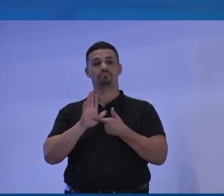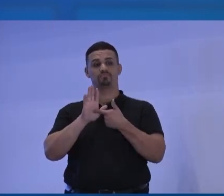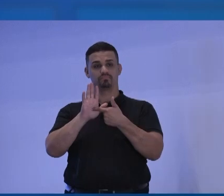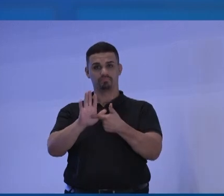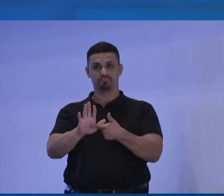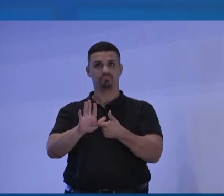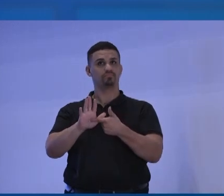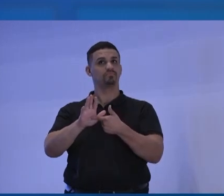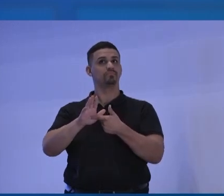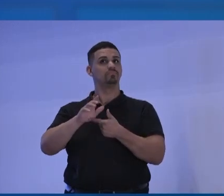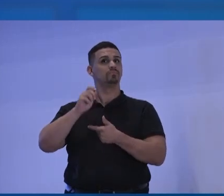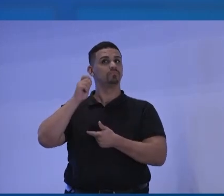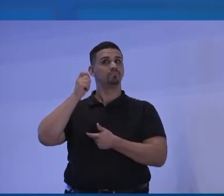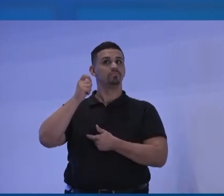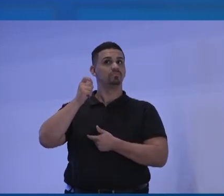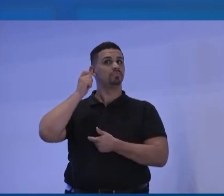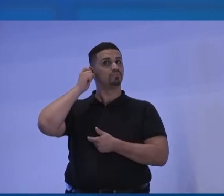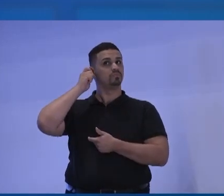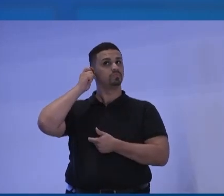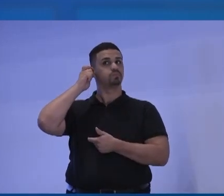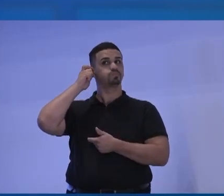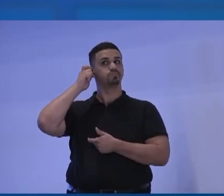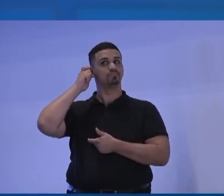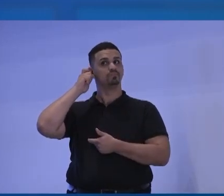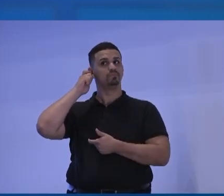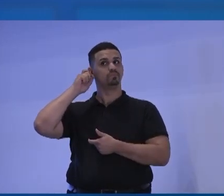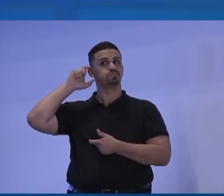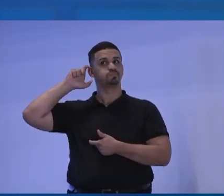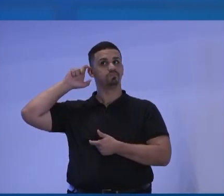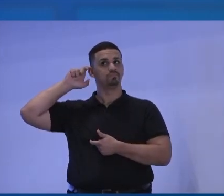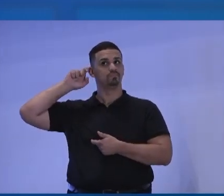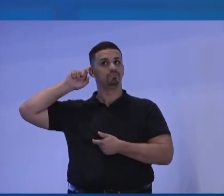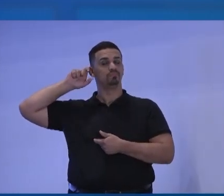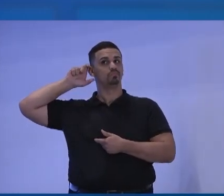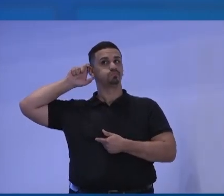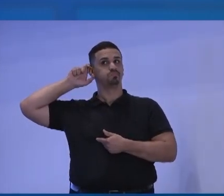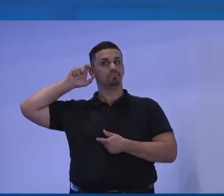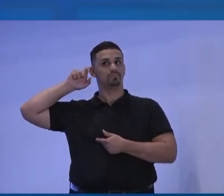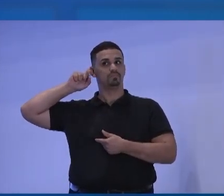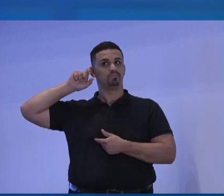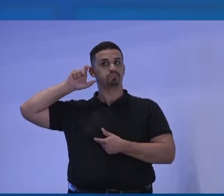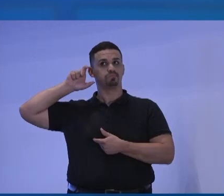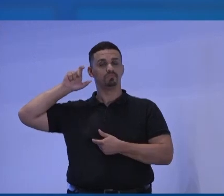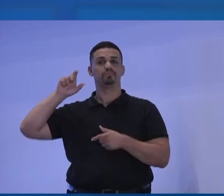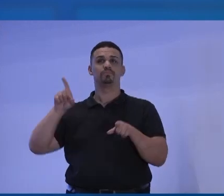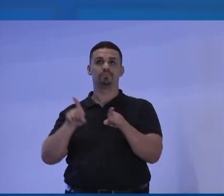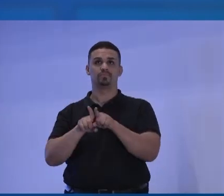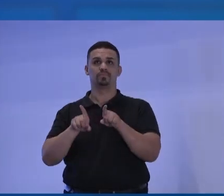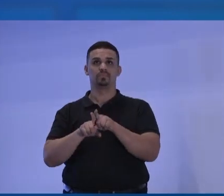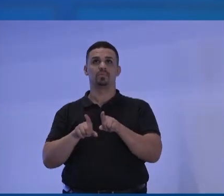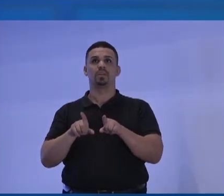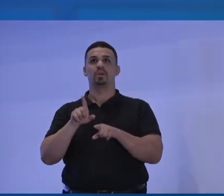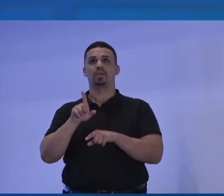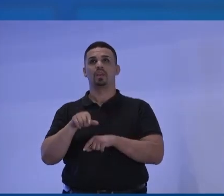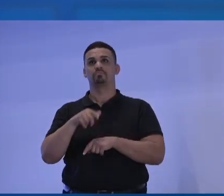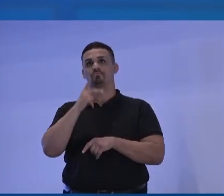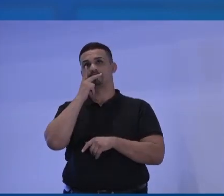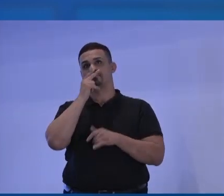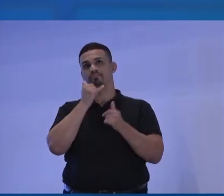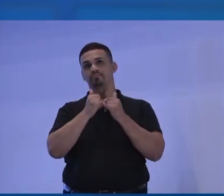de nódulos no pavilhão auricular, também lembrando rancenomas. Na forma neural, a